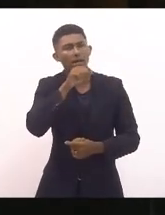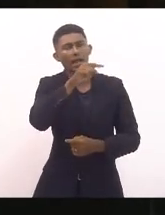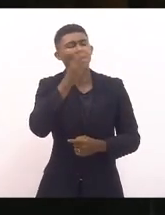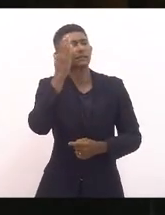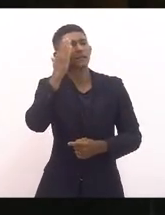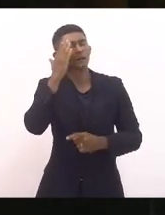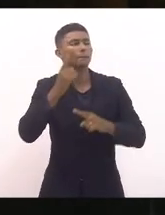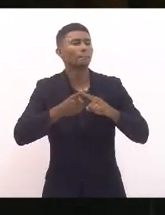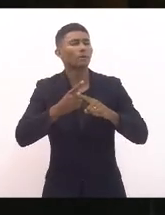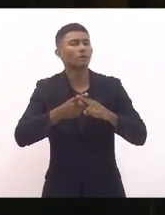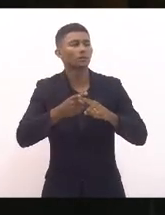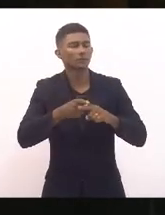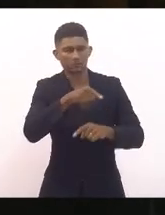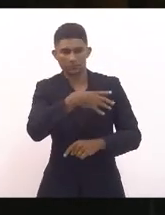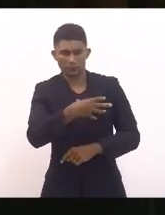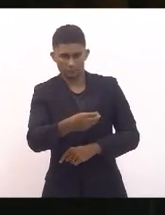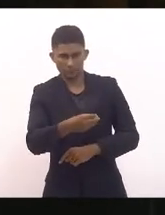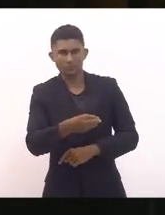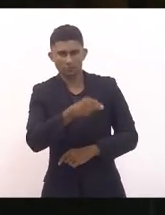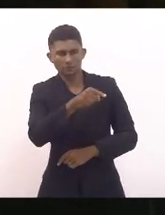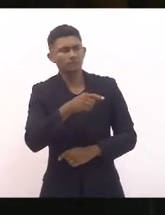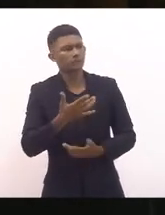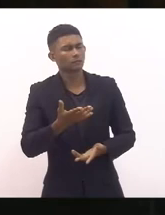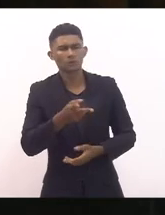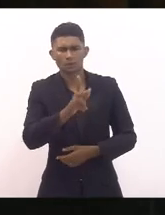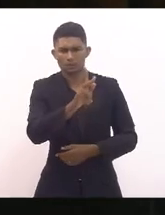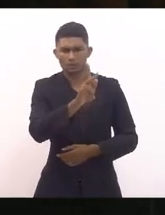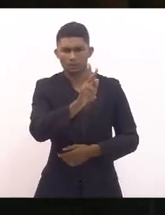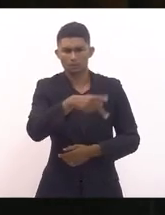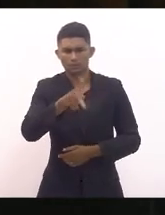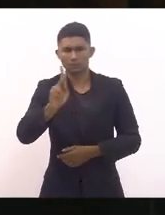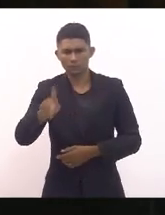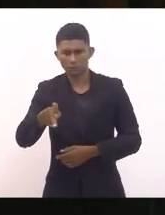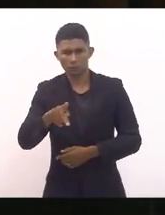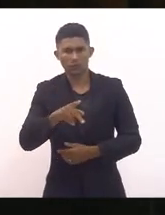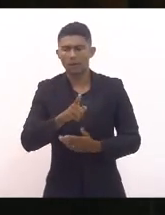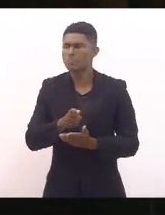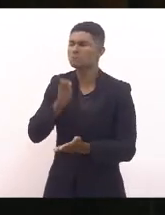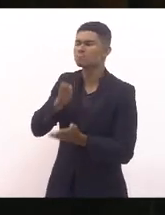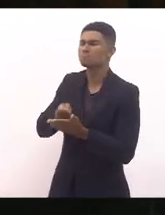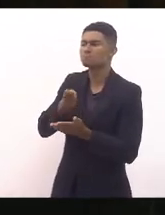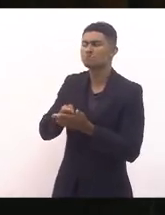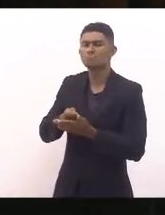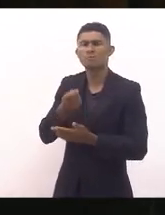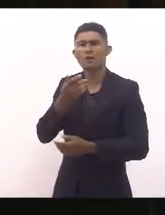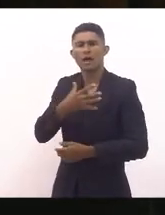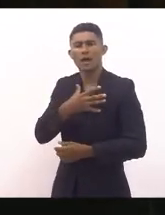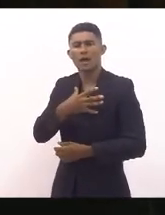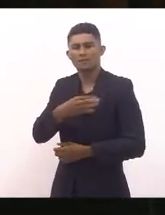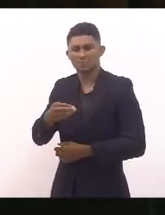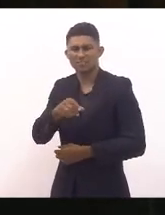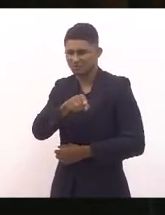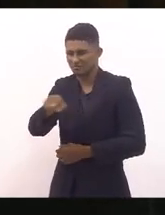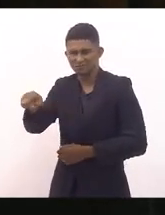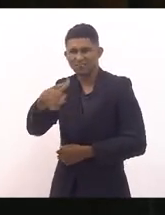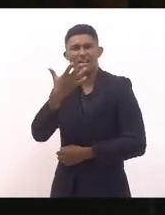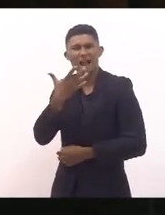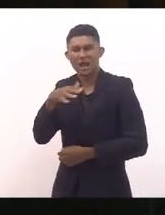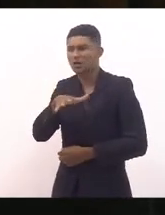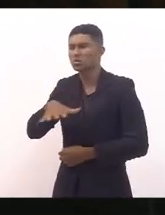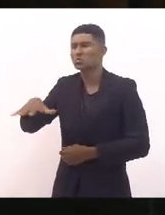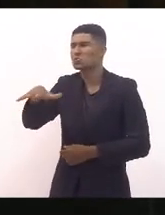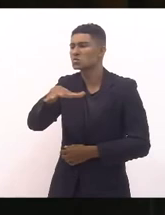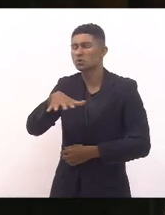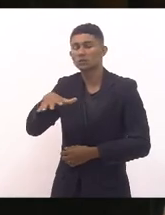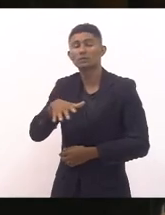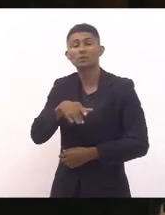Porque essa criança, no momento em que a professora estava obrigando as crianças a usarem chupetas, gravou.